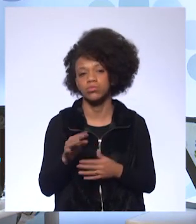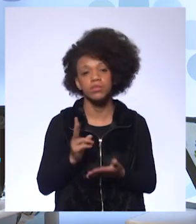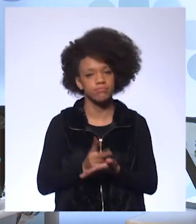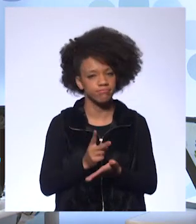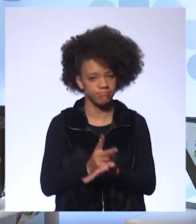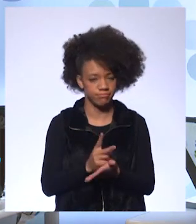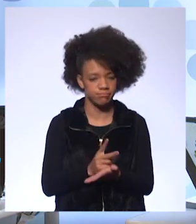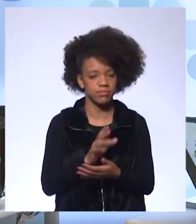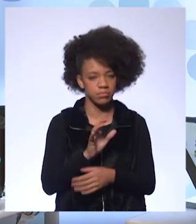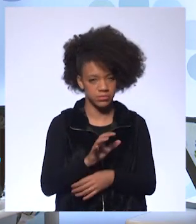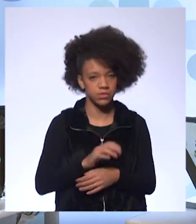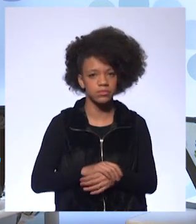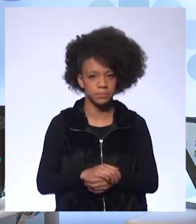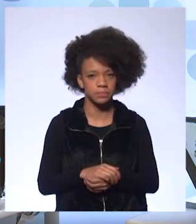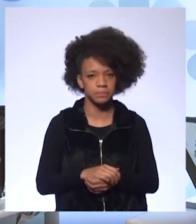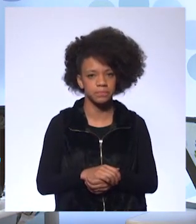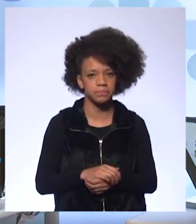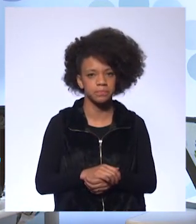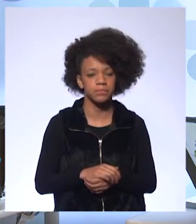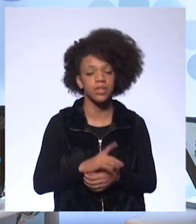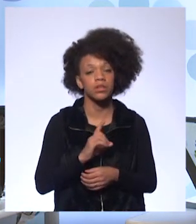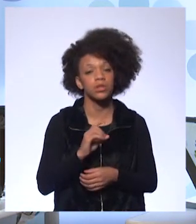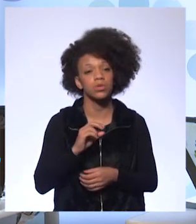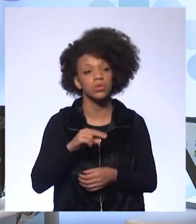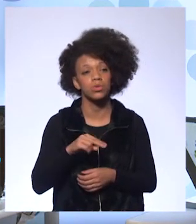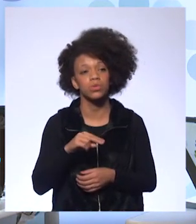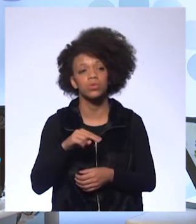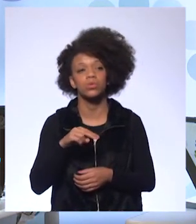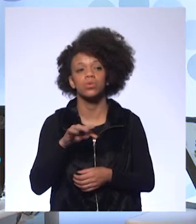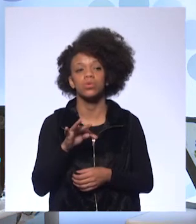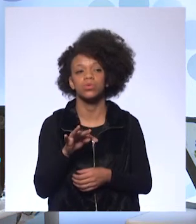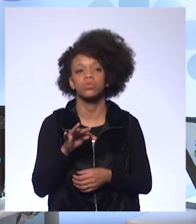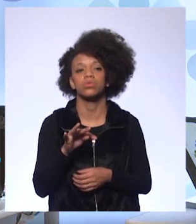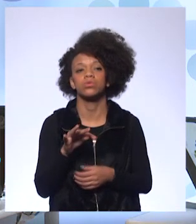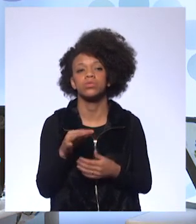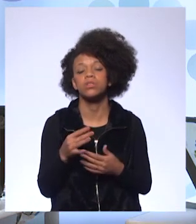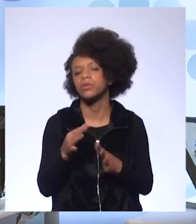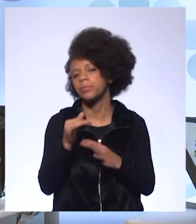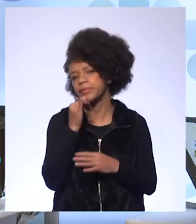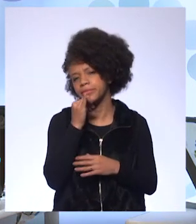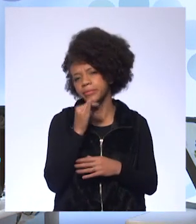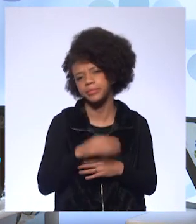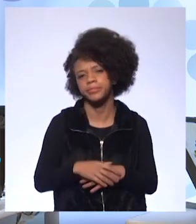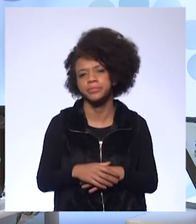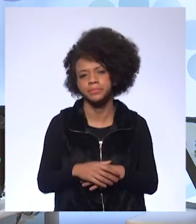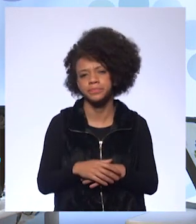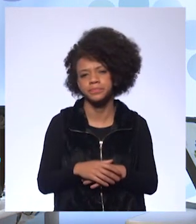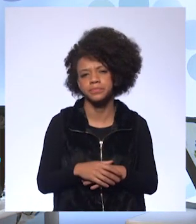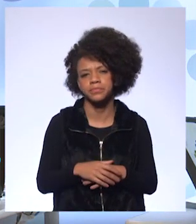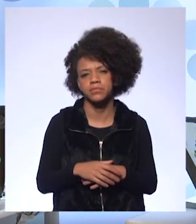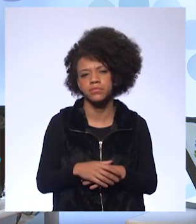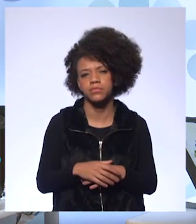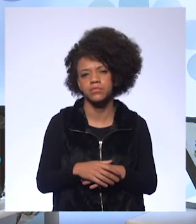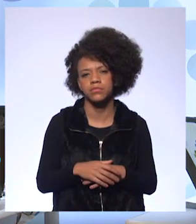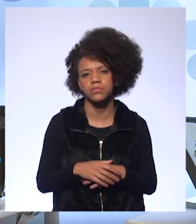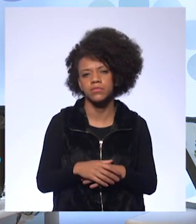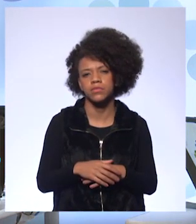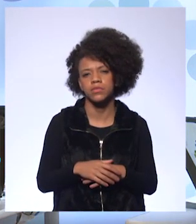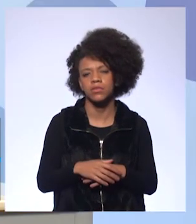contexto não sempre vai ser dessa forma a resposta I don't think I will então por exemplo Antônio will travel Network